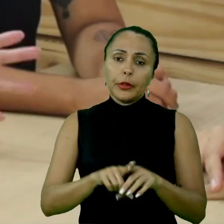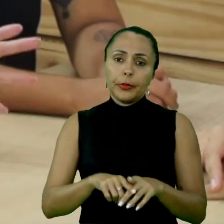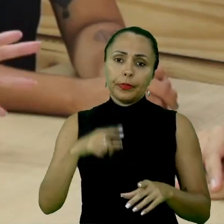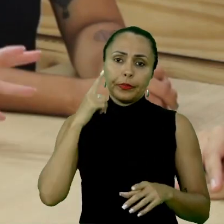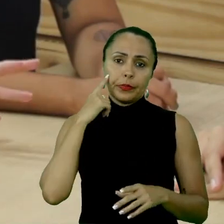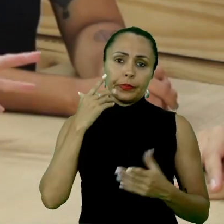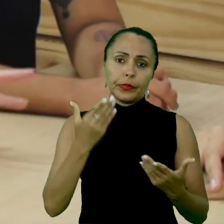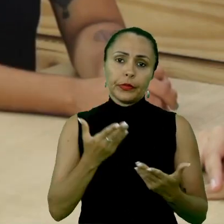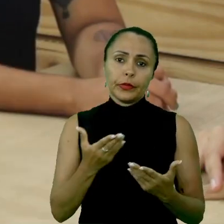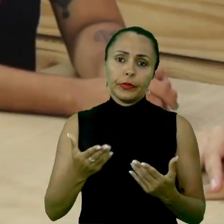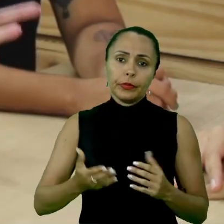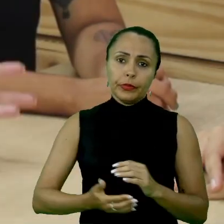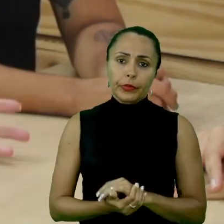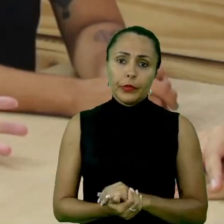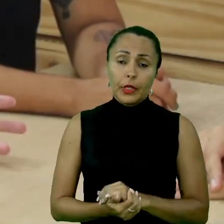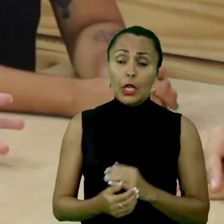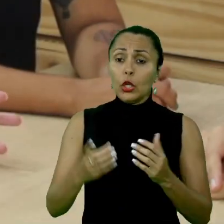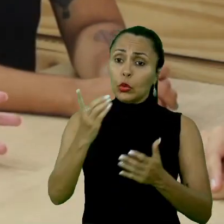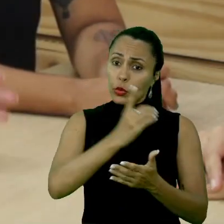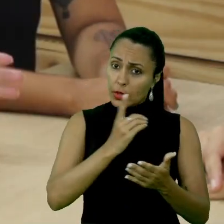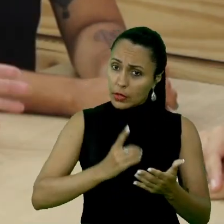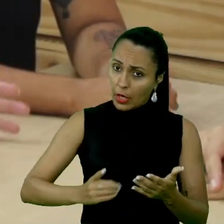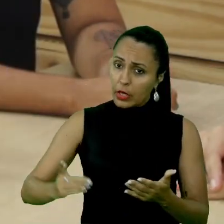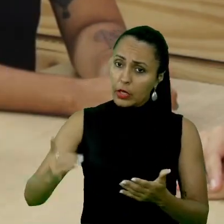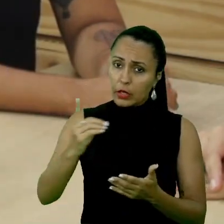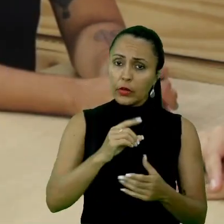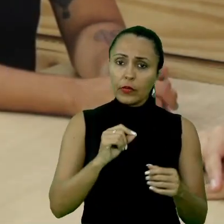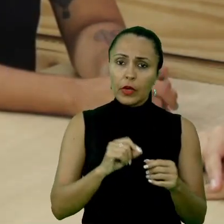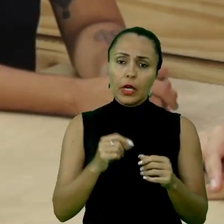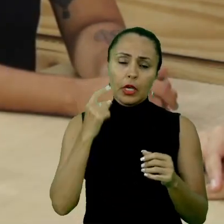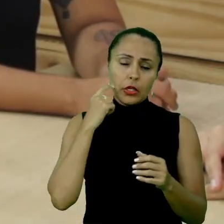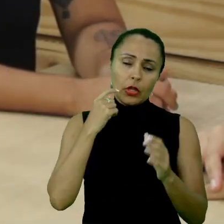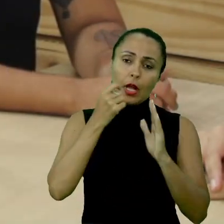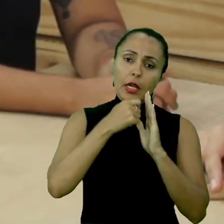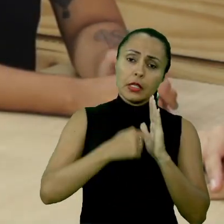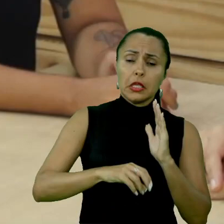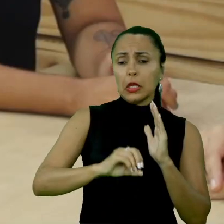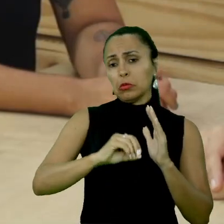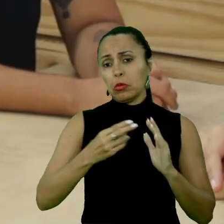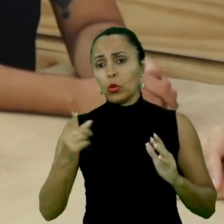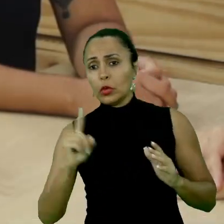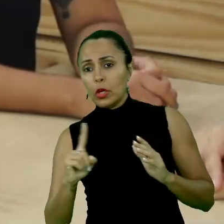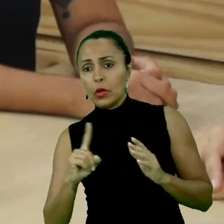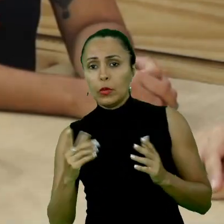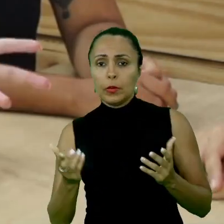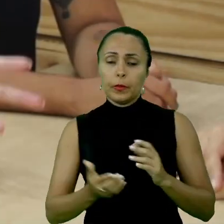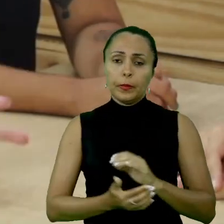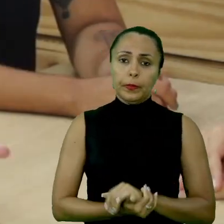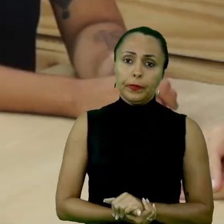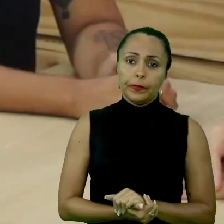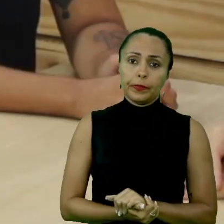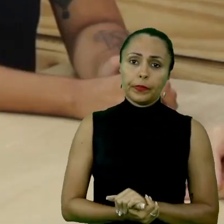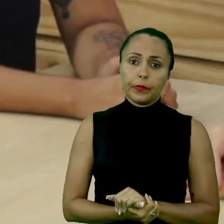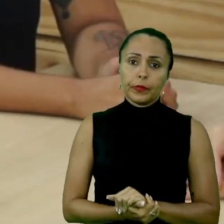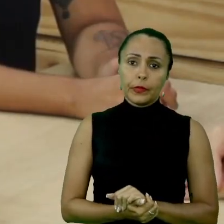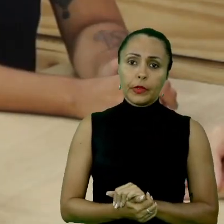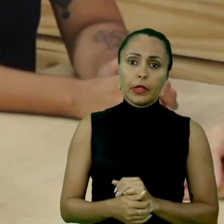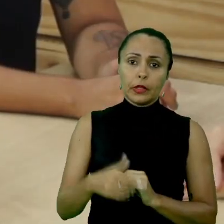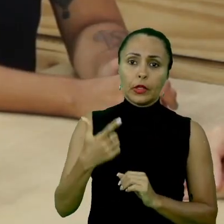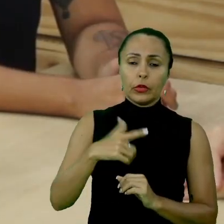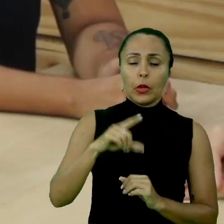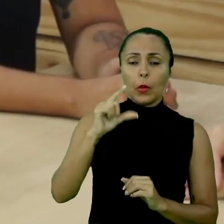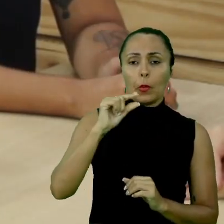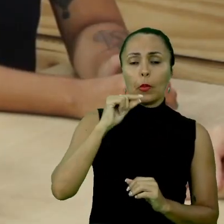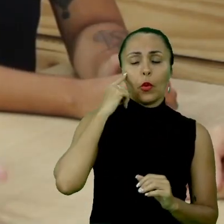que o design faz, né, assinado ou não, nessa questão da autoralidade, não tem um pouco da